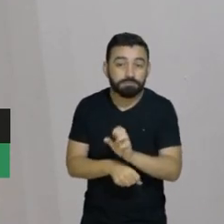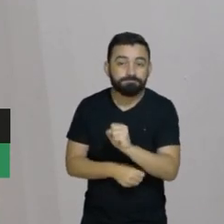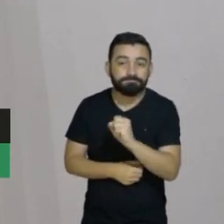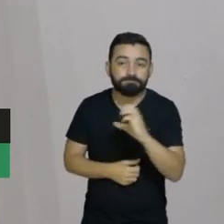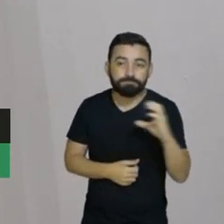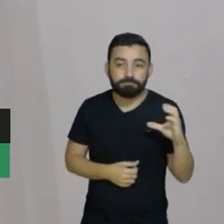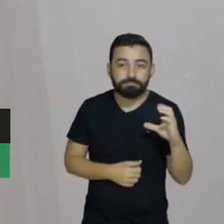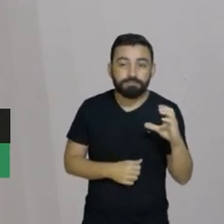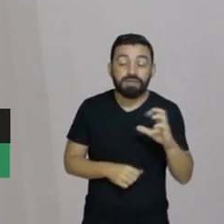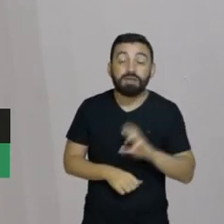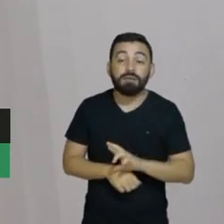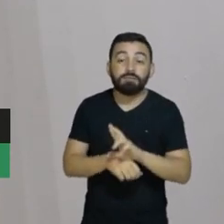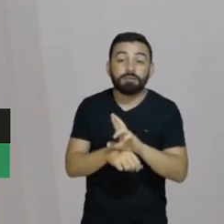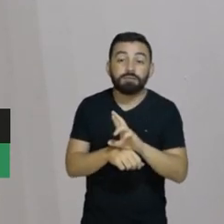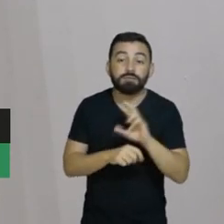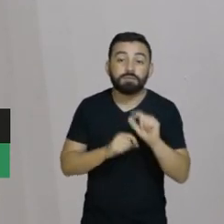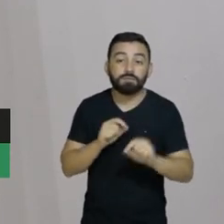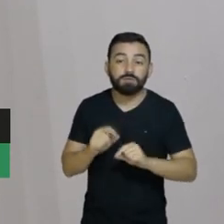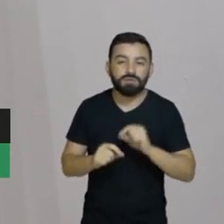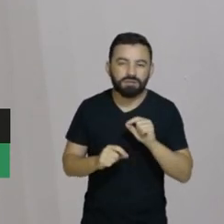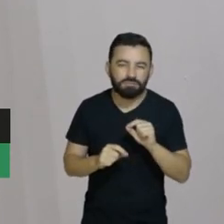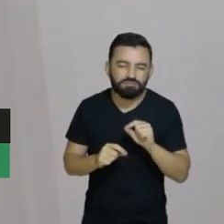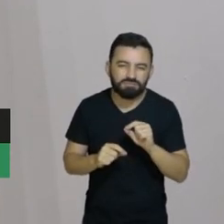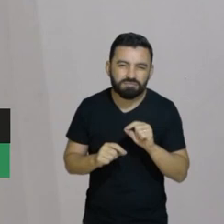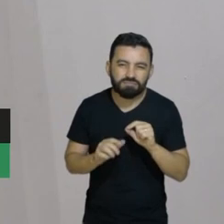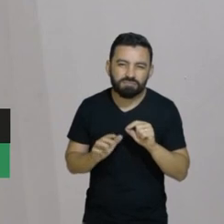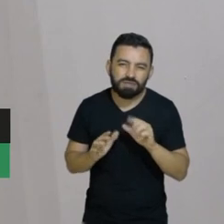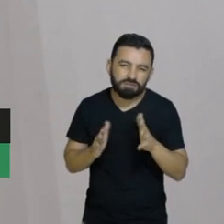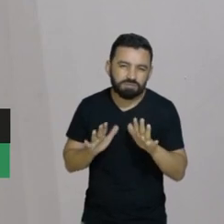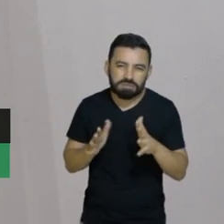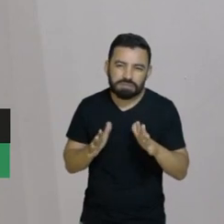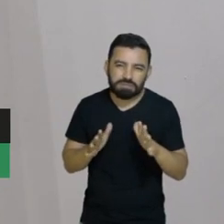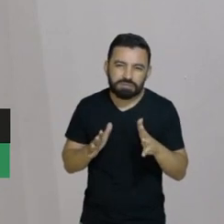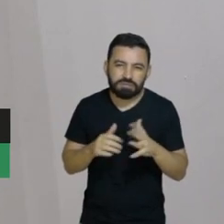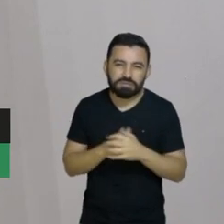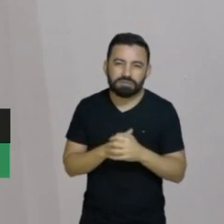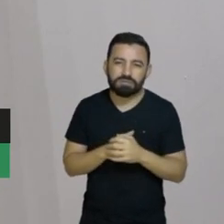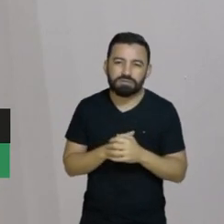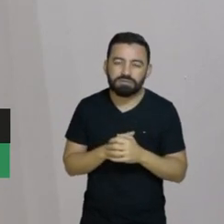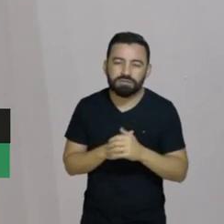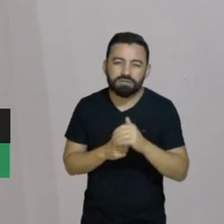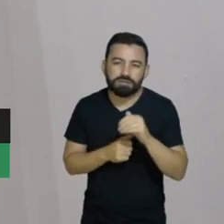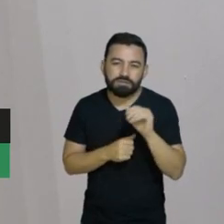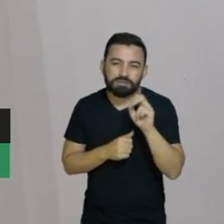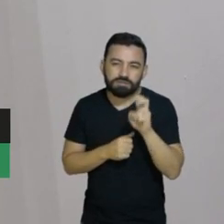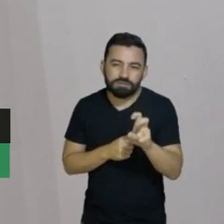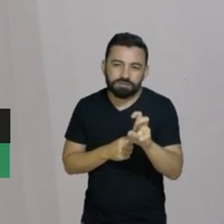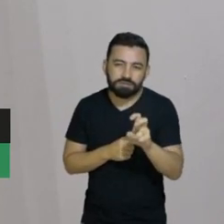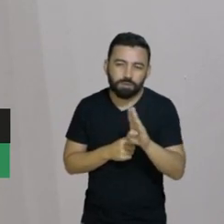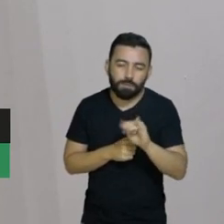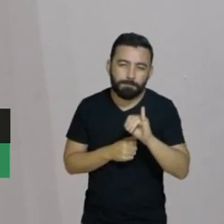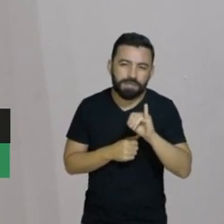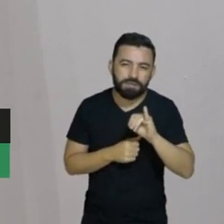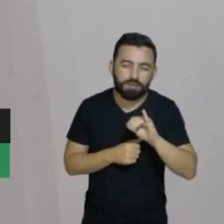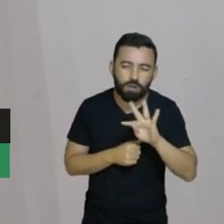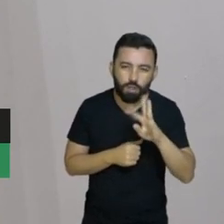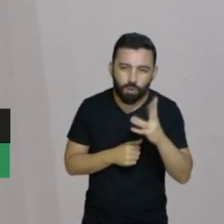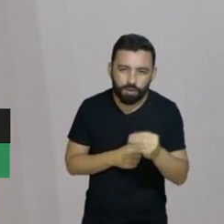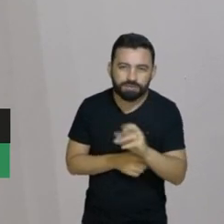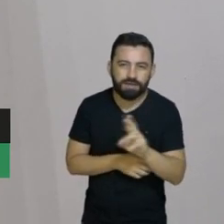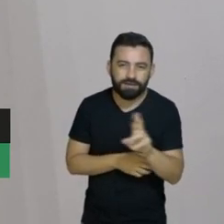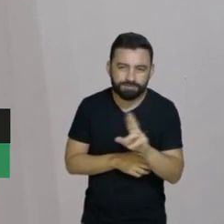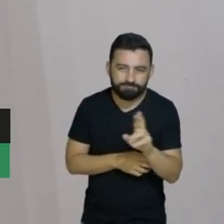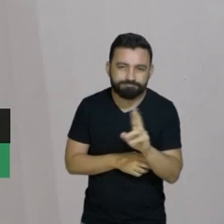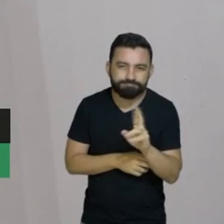representam um montante de algo em torno de 5 bilhões de reais,